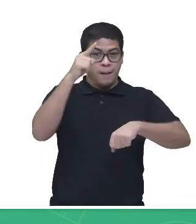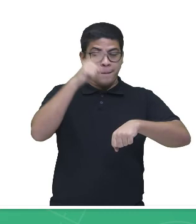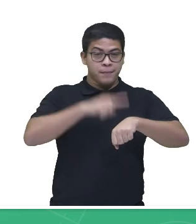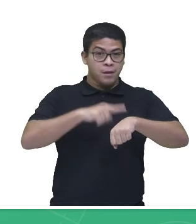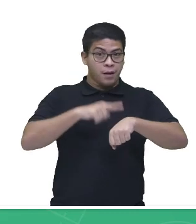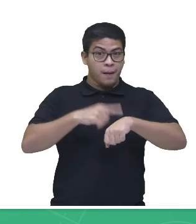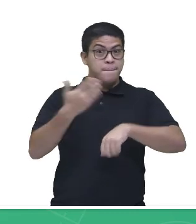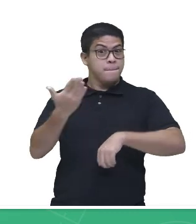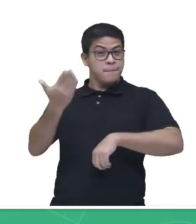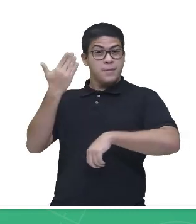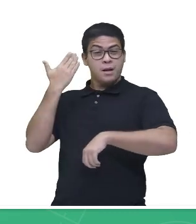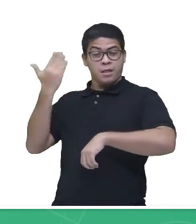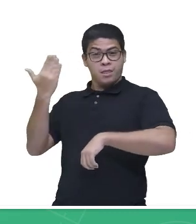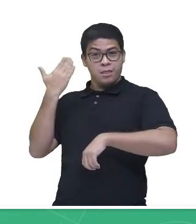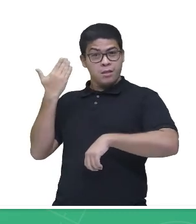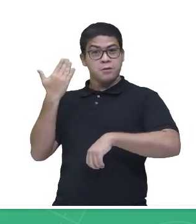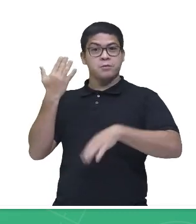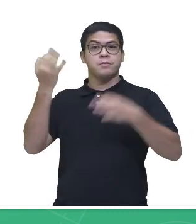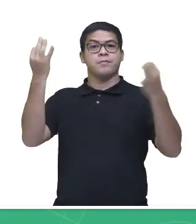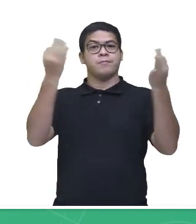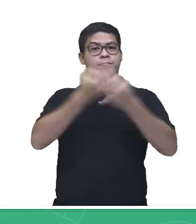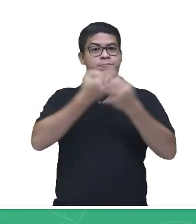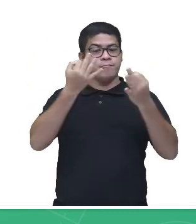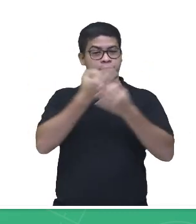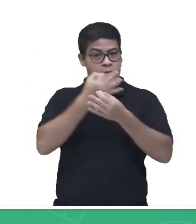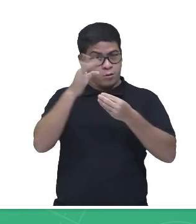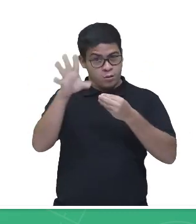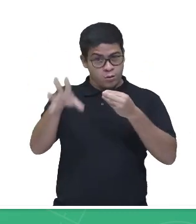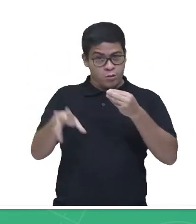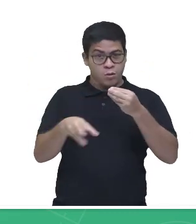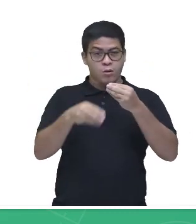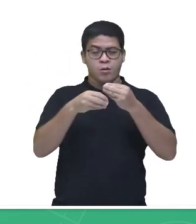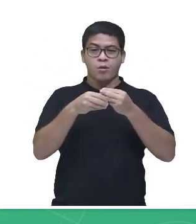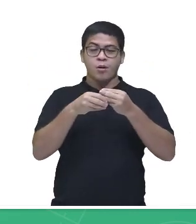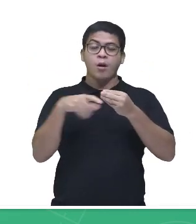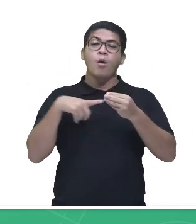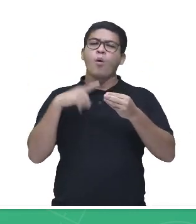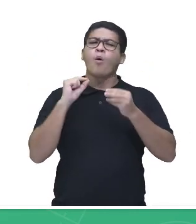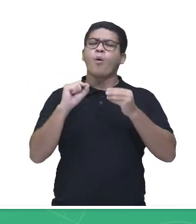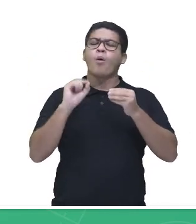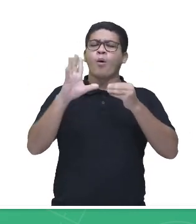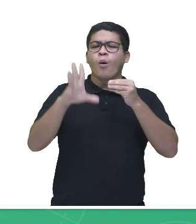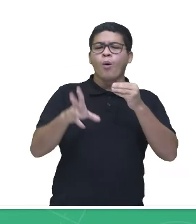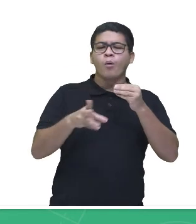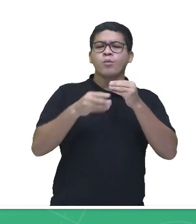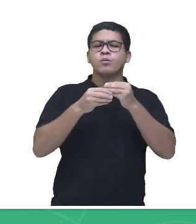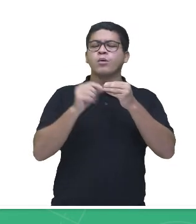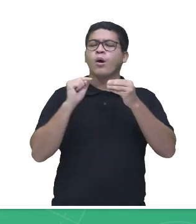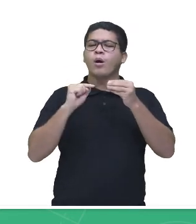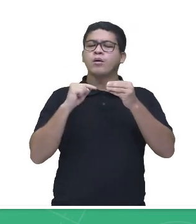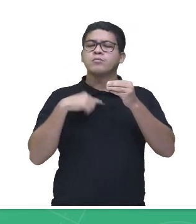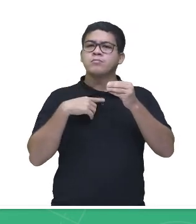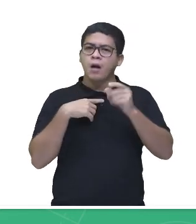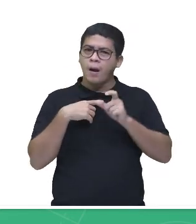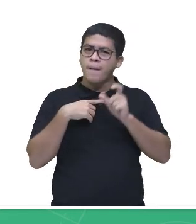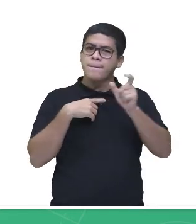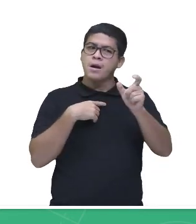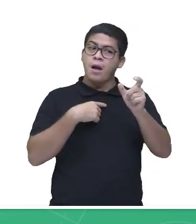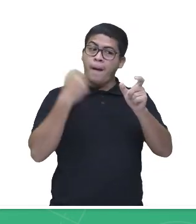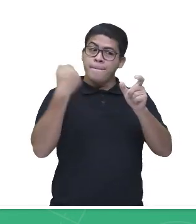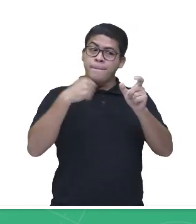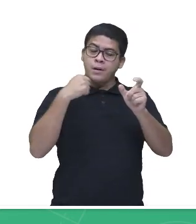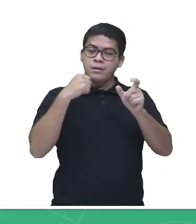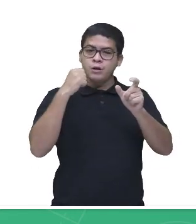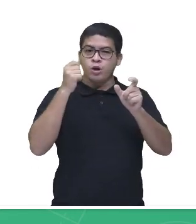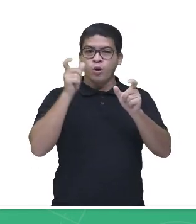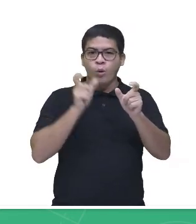Pretérito perfeito composto. E eu expliquei para vocês. Composto significa composto, ou seja, esse tempo verbal, para ser